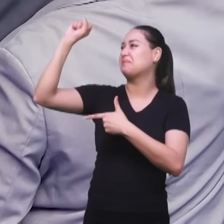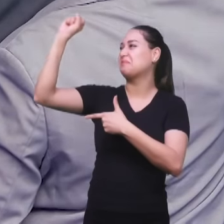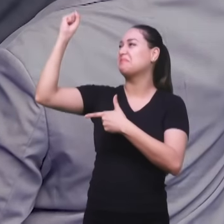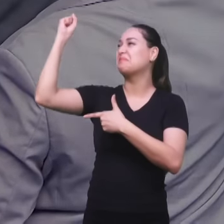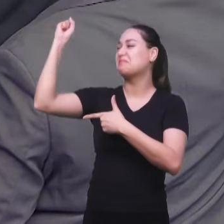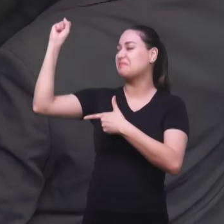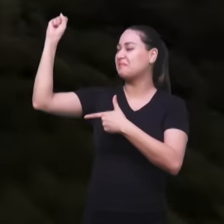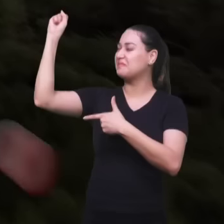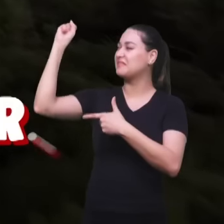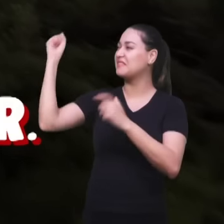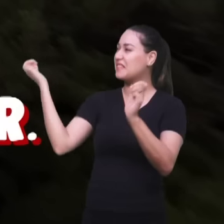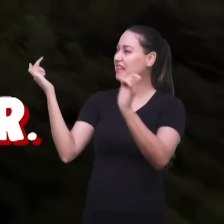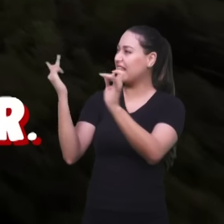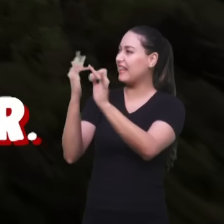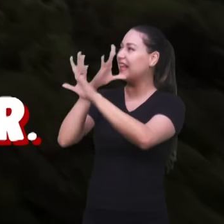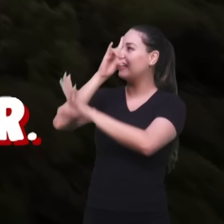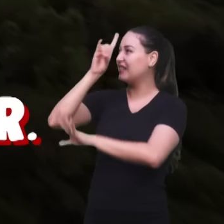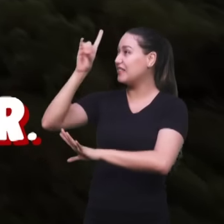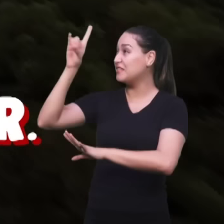Glorifico a Deus